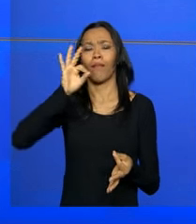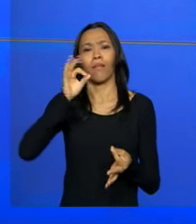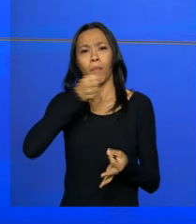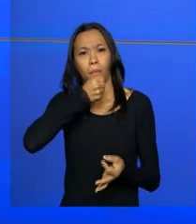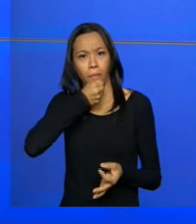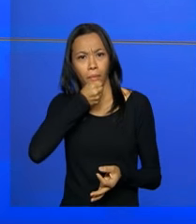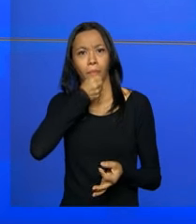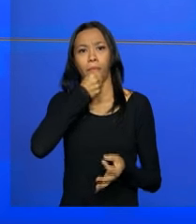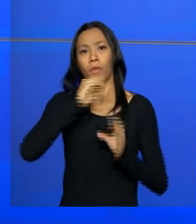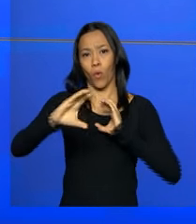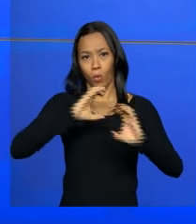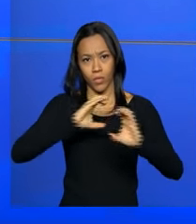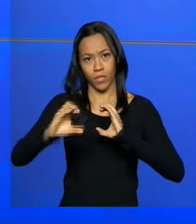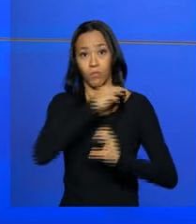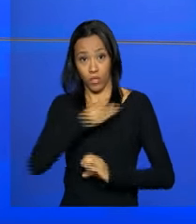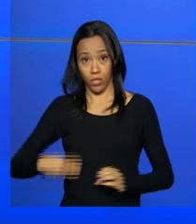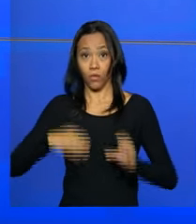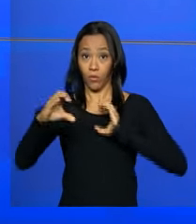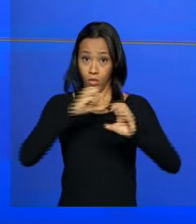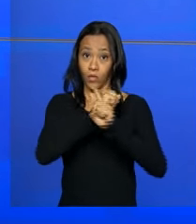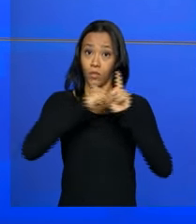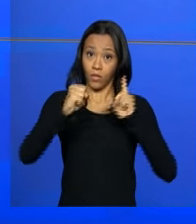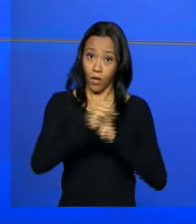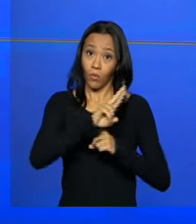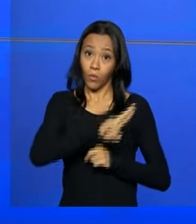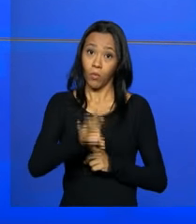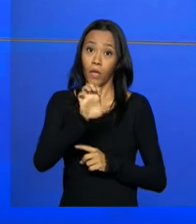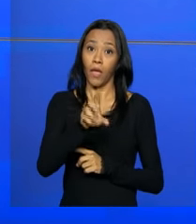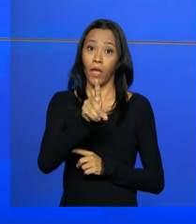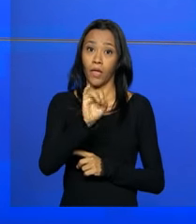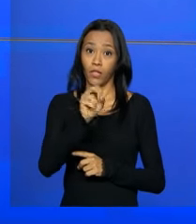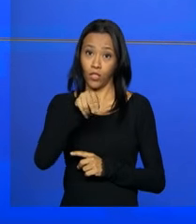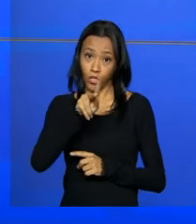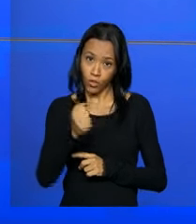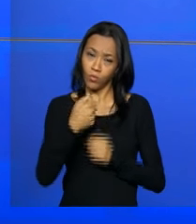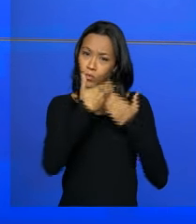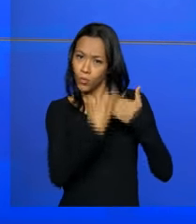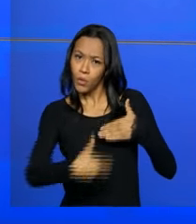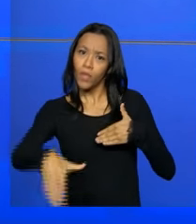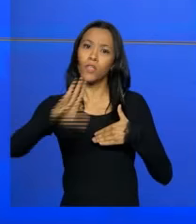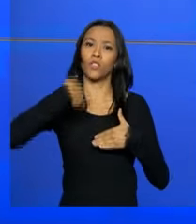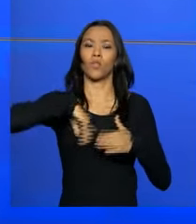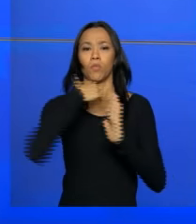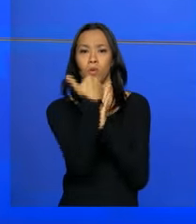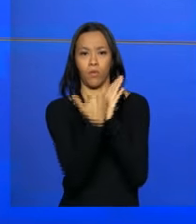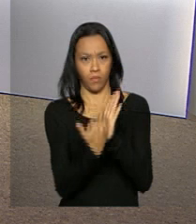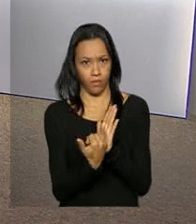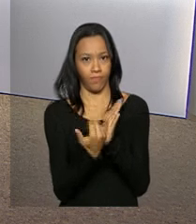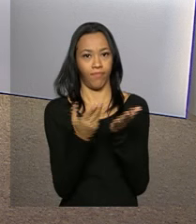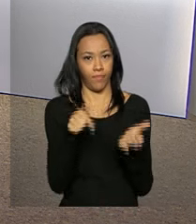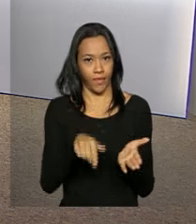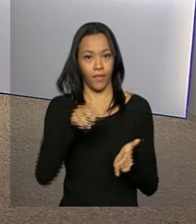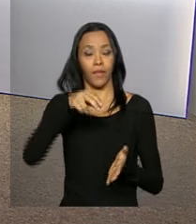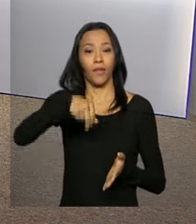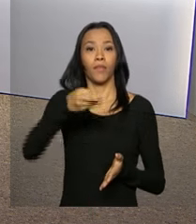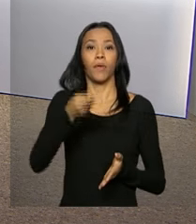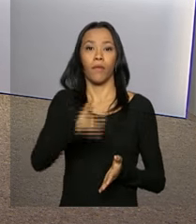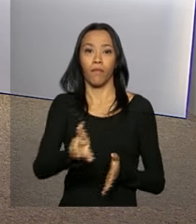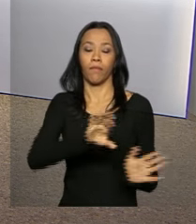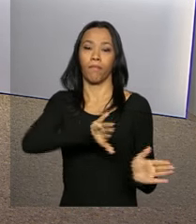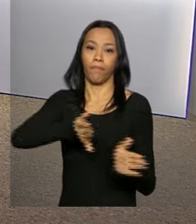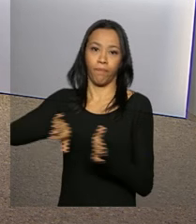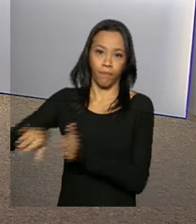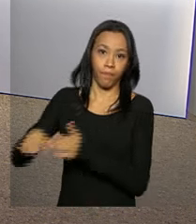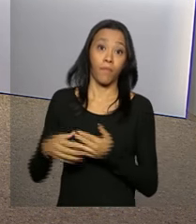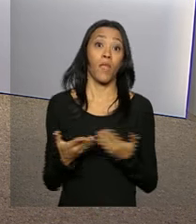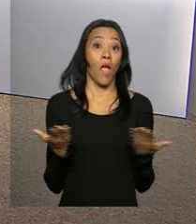social da presidência da república Edinho Silva ao longo de nossa programação aqui na TV NBR em nota